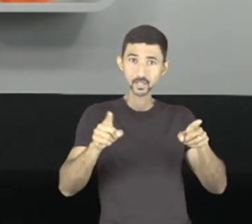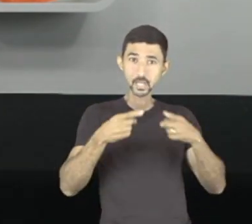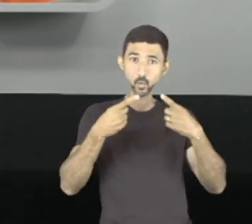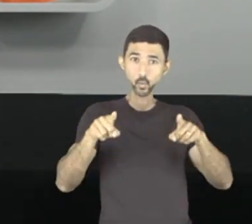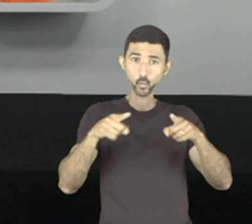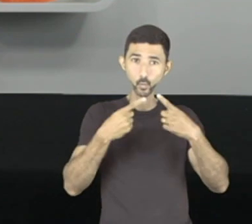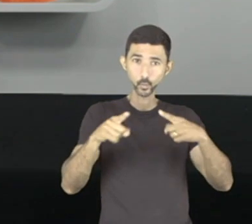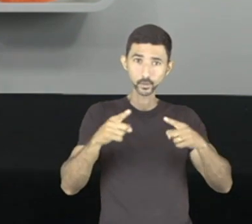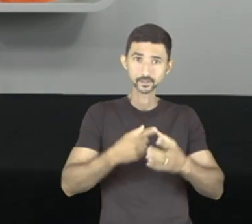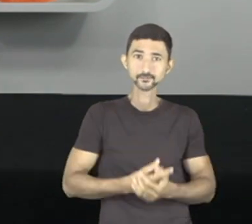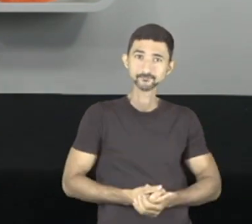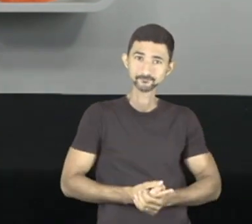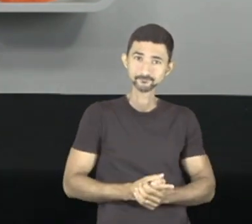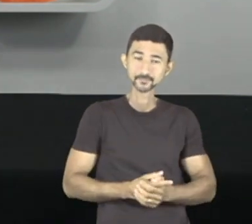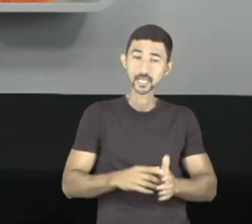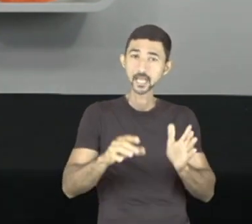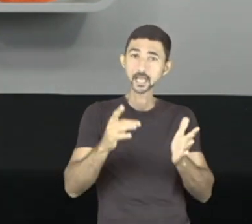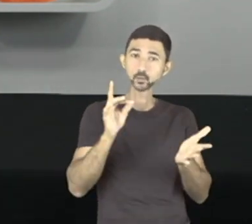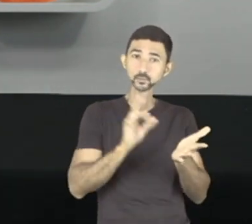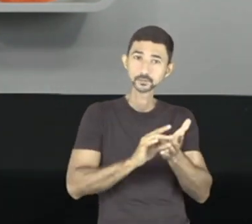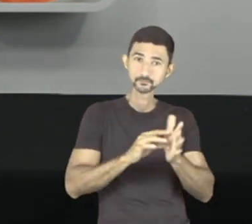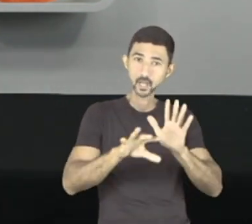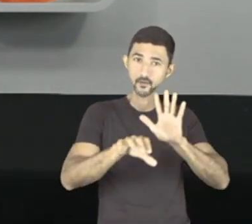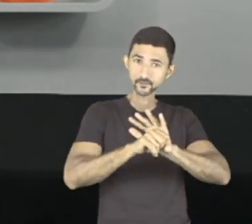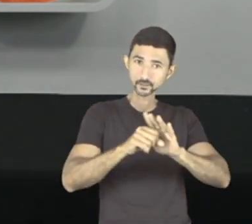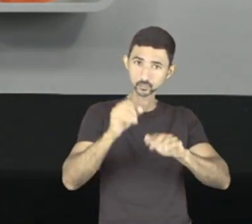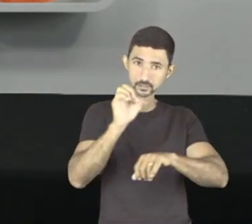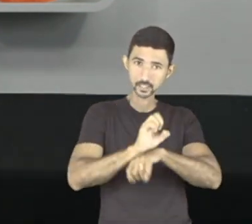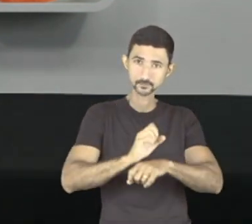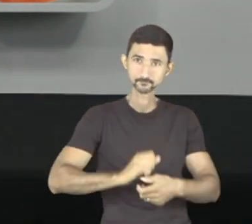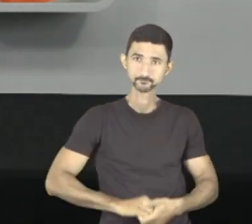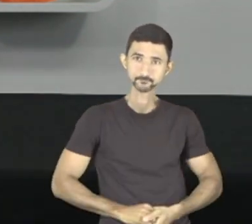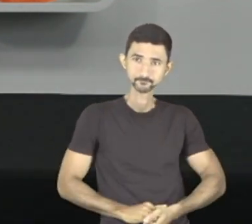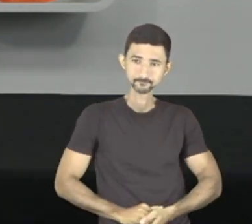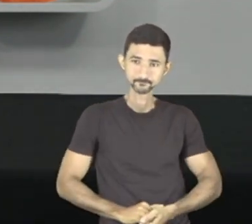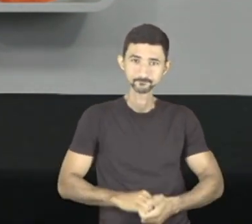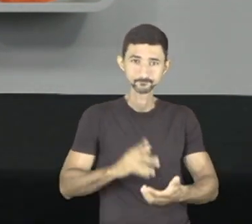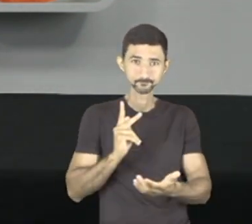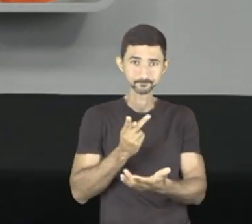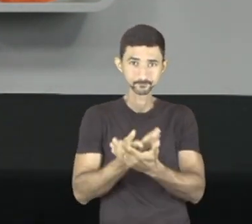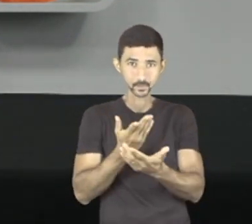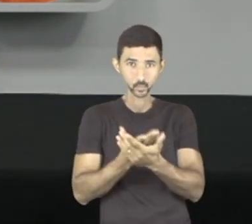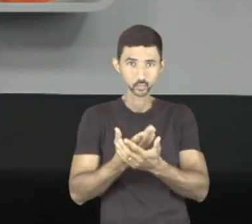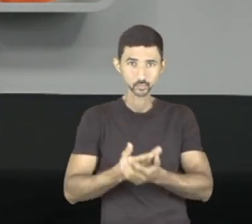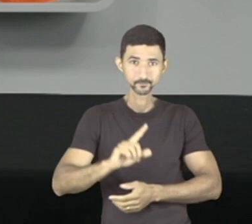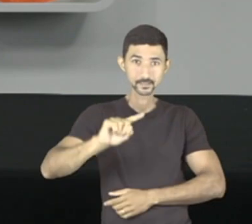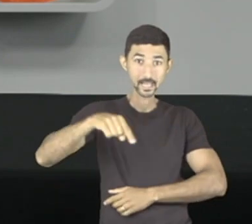do Pará é um símbolo oficial do nosso estado. Continuem